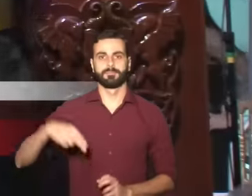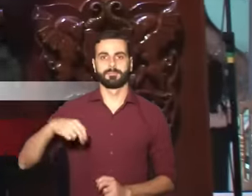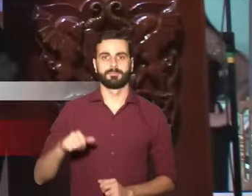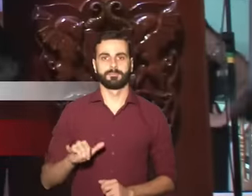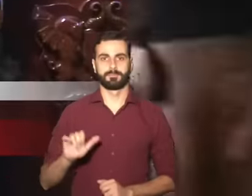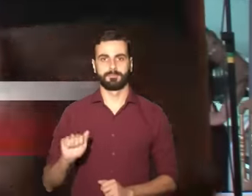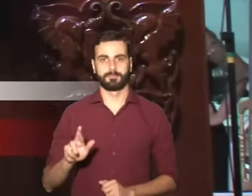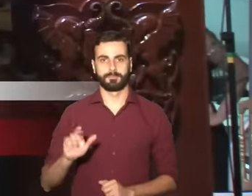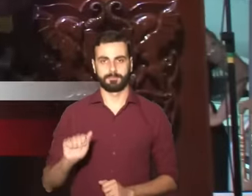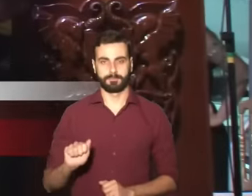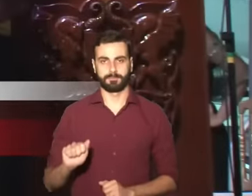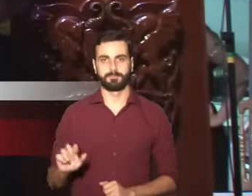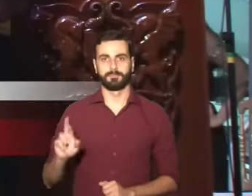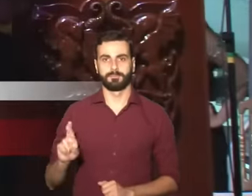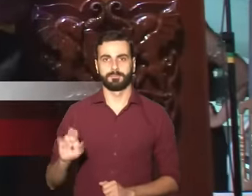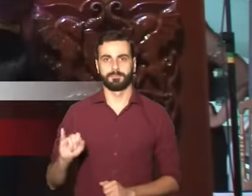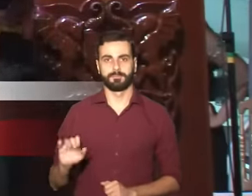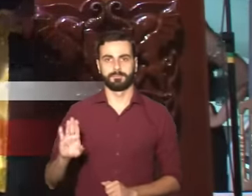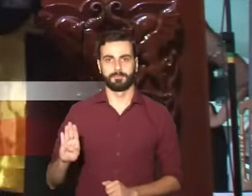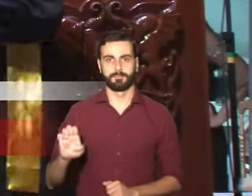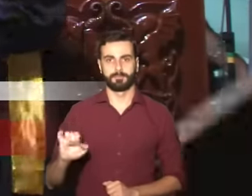Nayara Luísa Ribeiro.